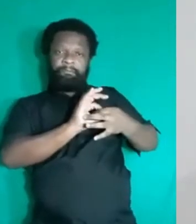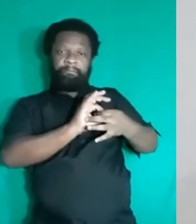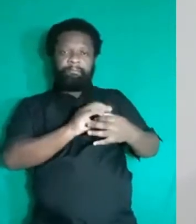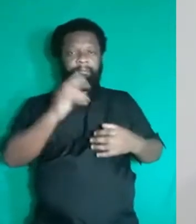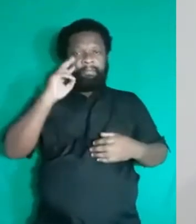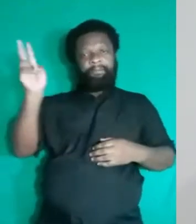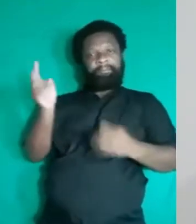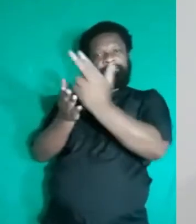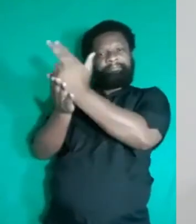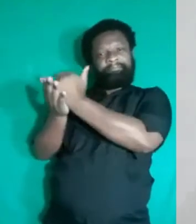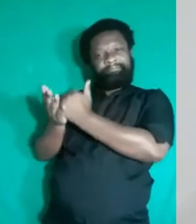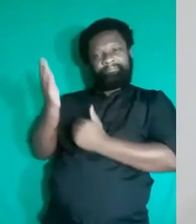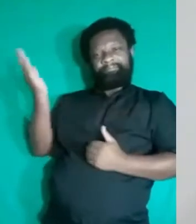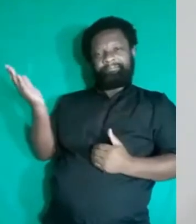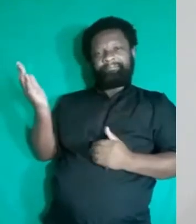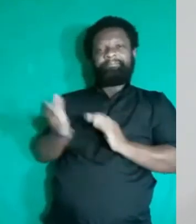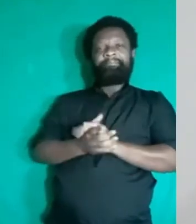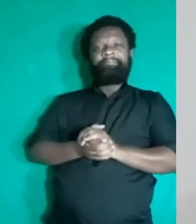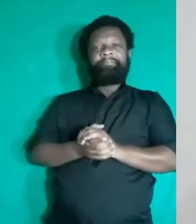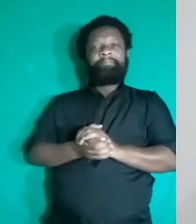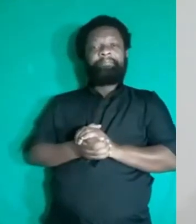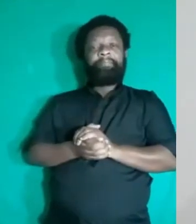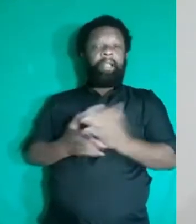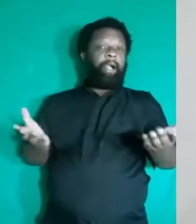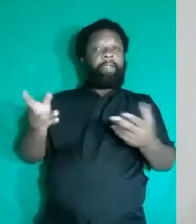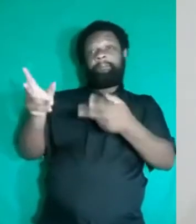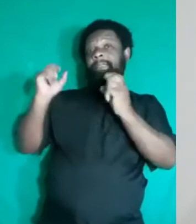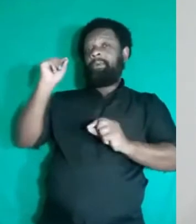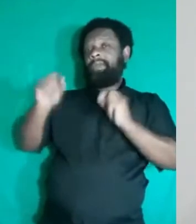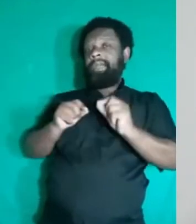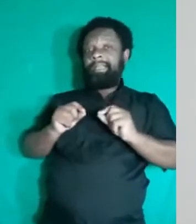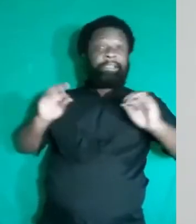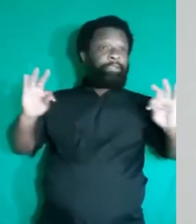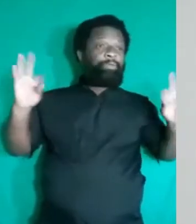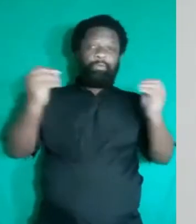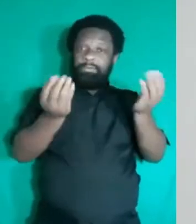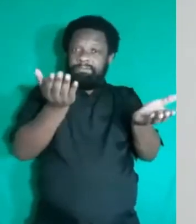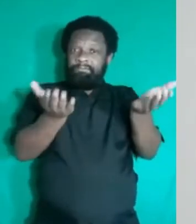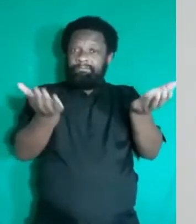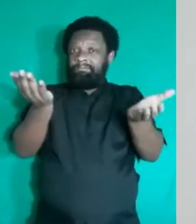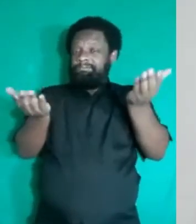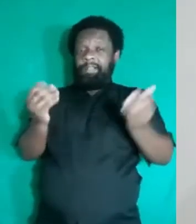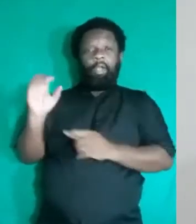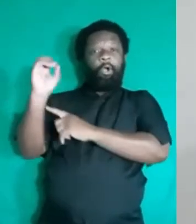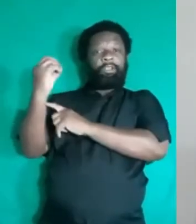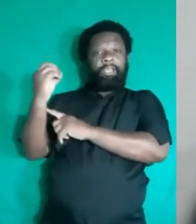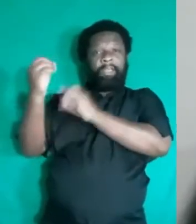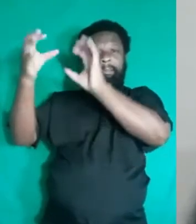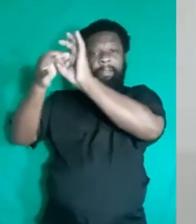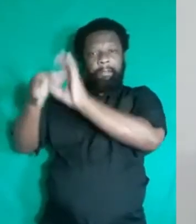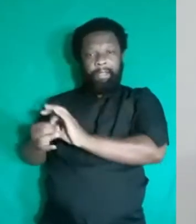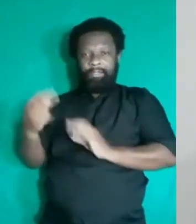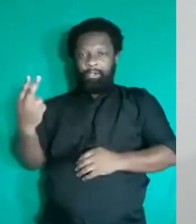de fora para dentro. Então faço uma aqui, faço outra aqui e outra aqui. Olha lá,